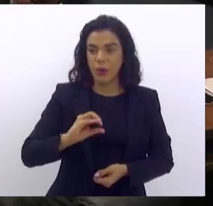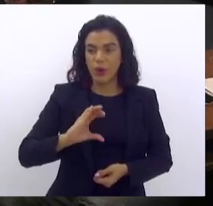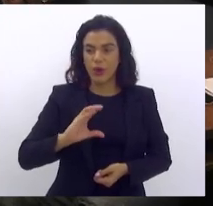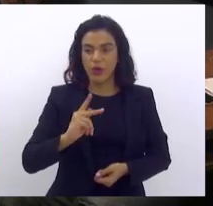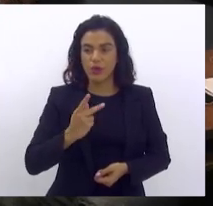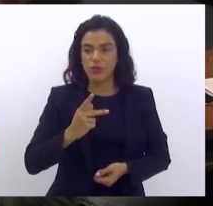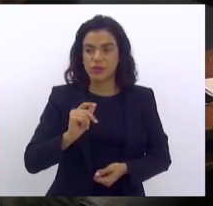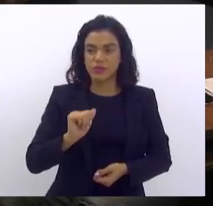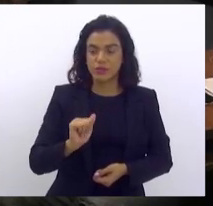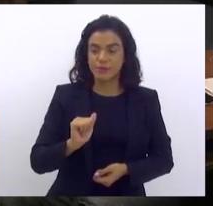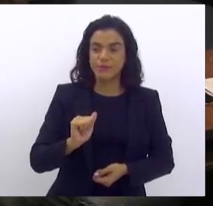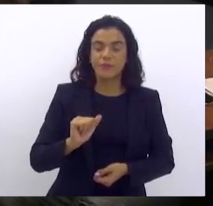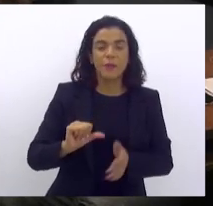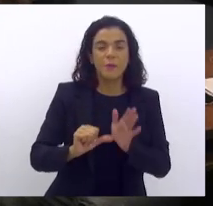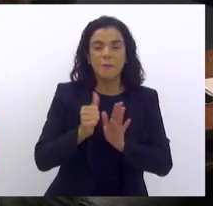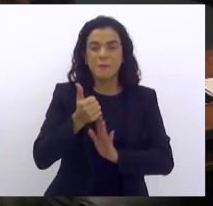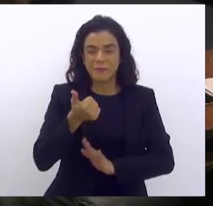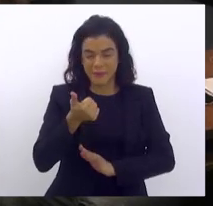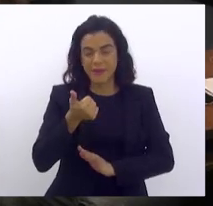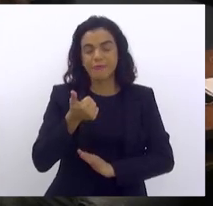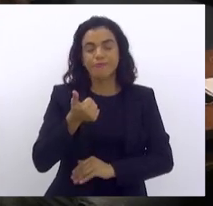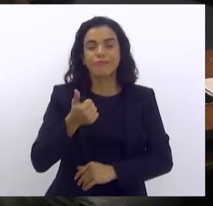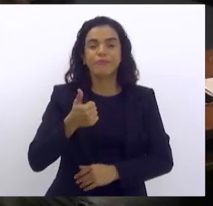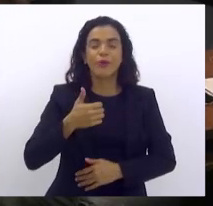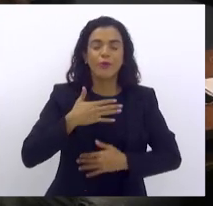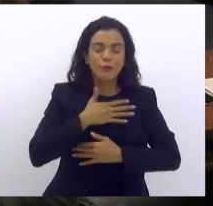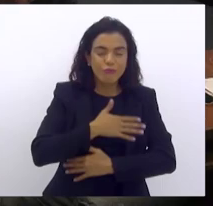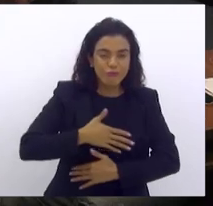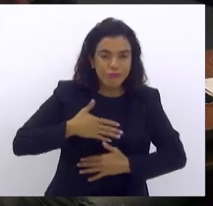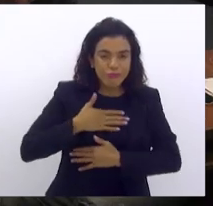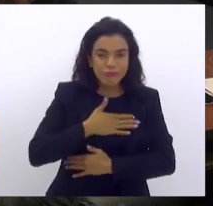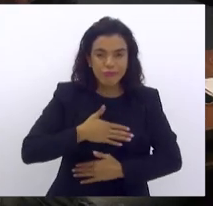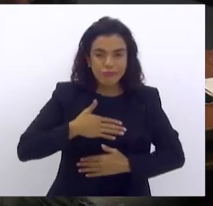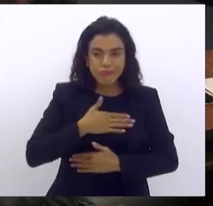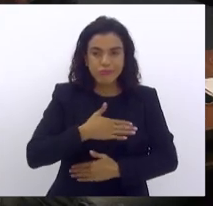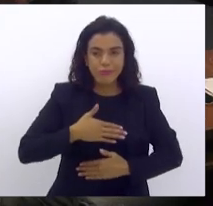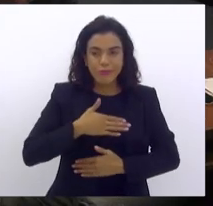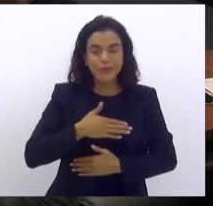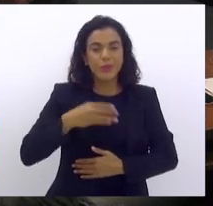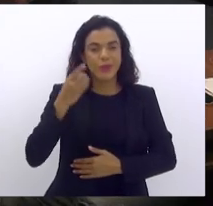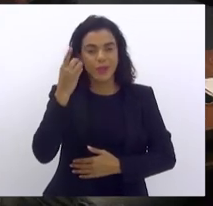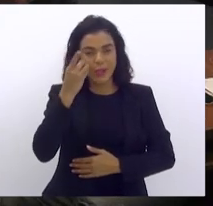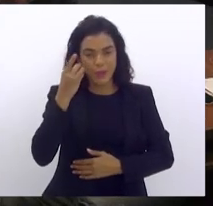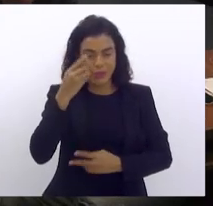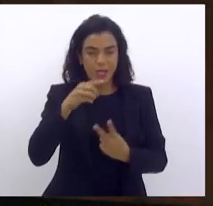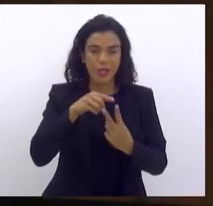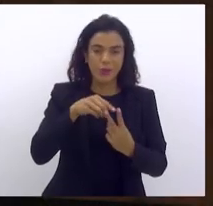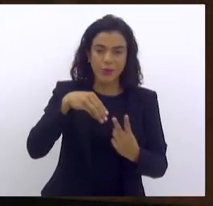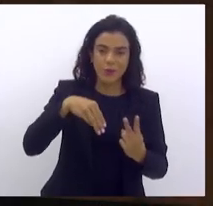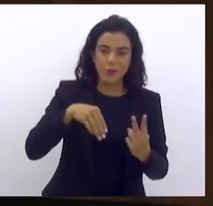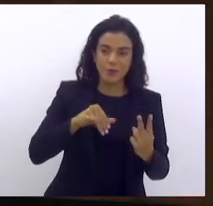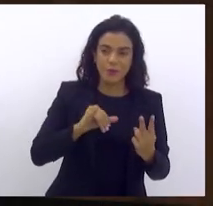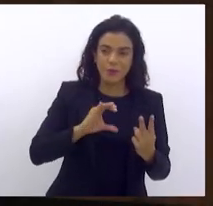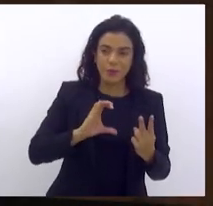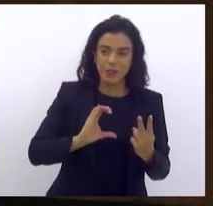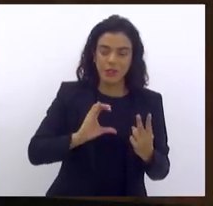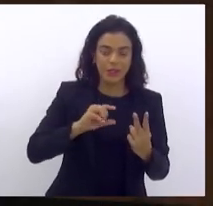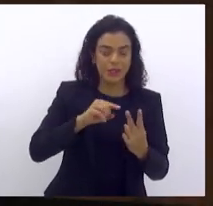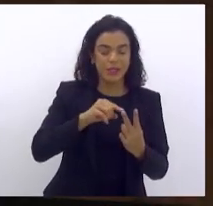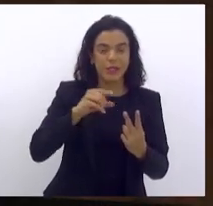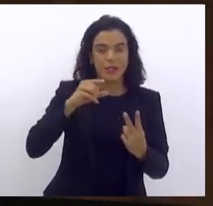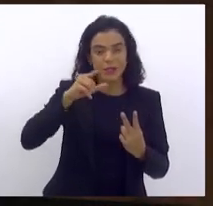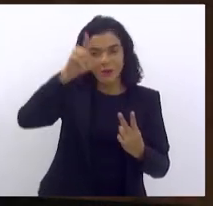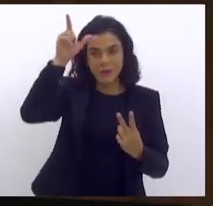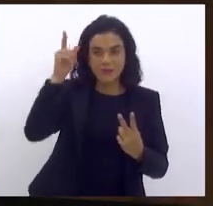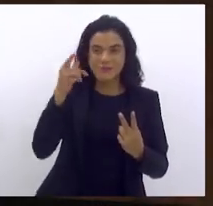primeiro lugar, eu quero mais uma vez aqui cumprimentar os deputados Carlos Mink e Luiz Paulo.